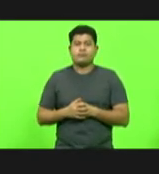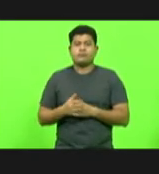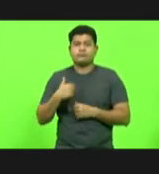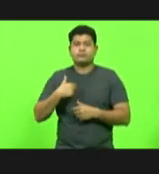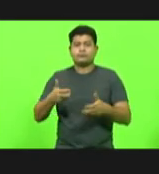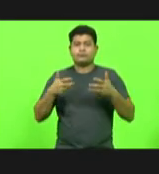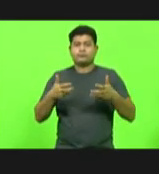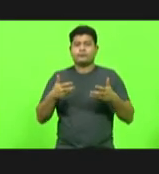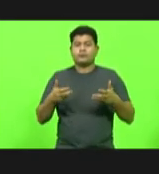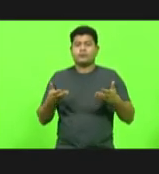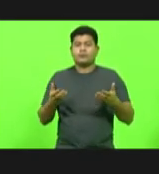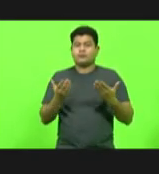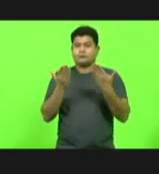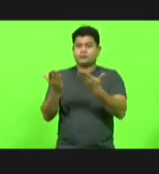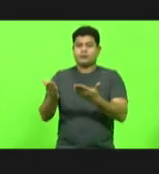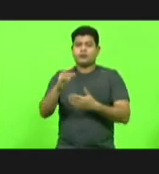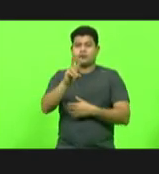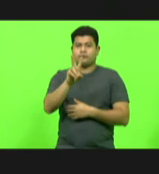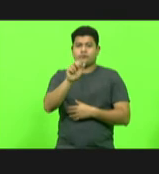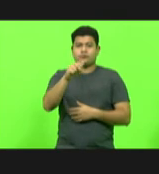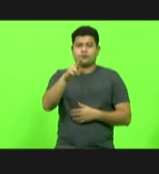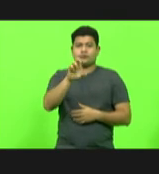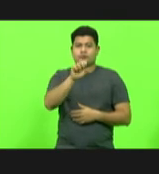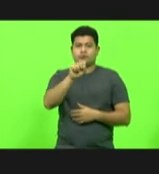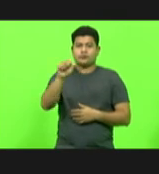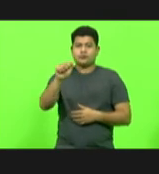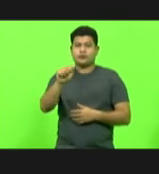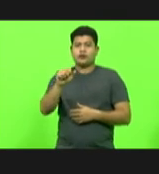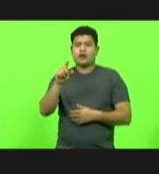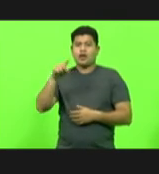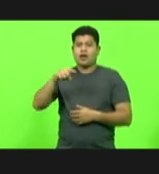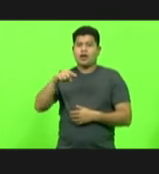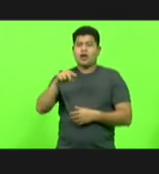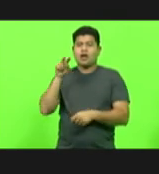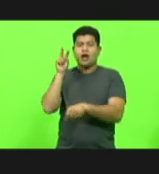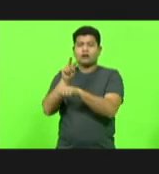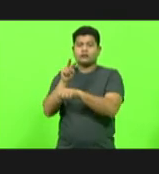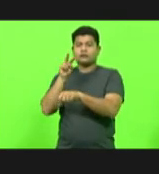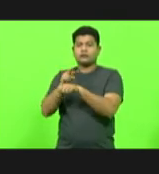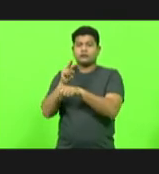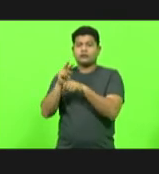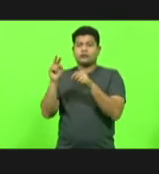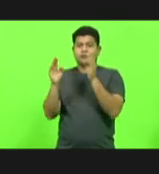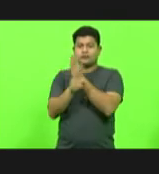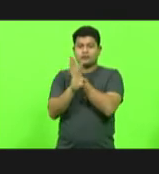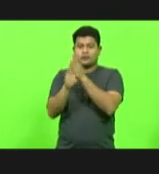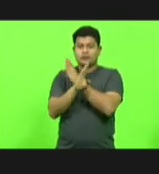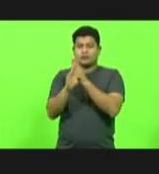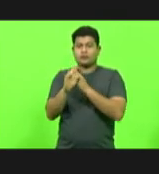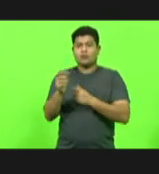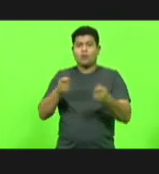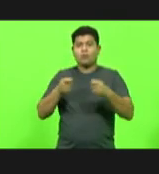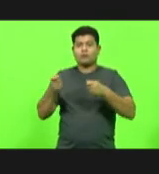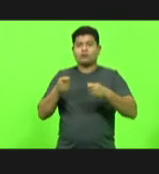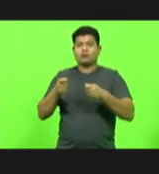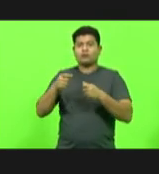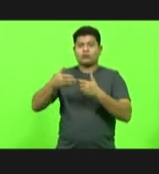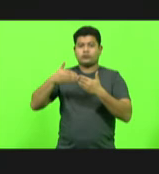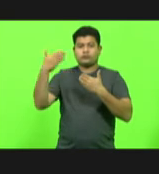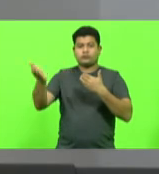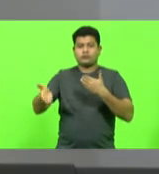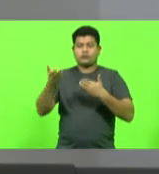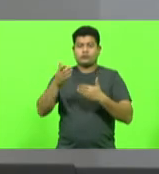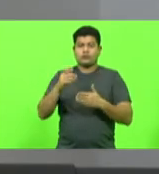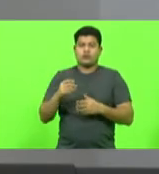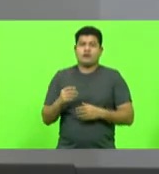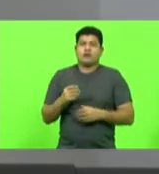passar a palavra agora à Vanessa dos Santos, auditora fiscal de controle externo do Tribunal de Contas do Estado de Santa Catarina.